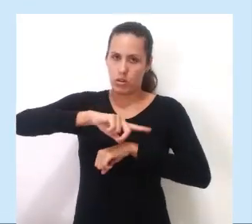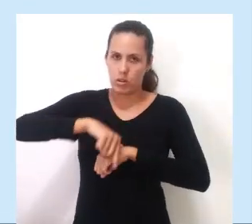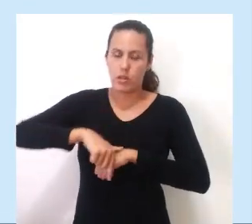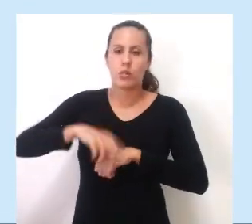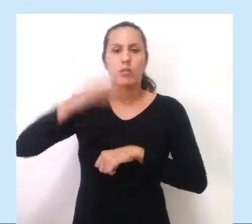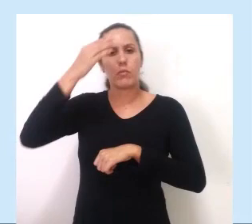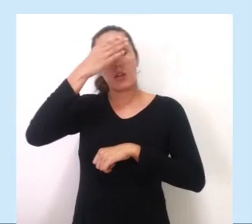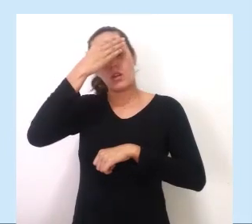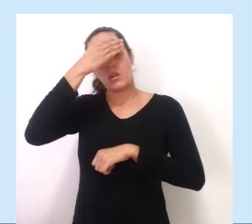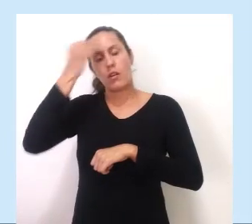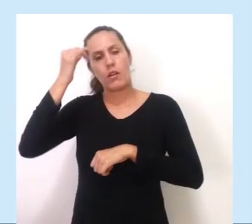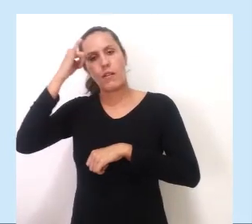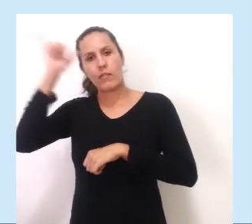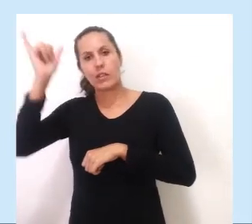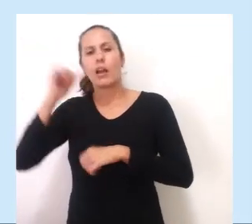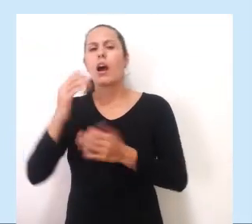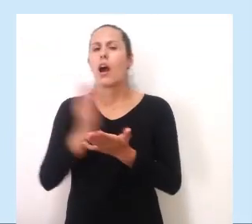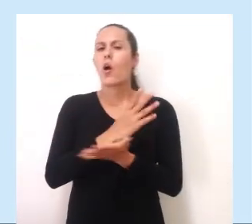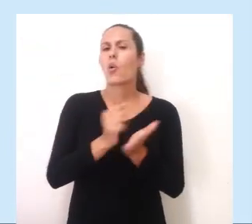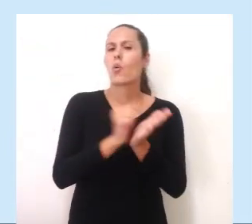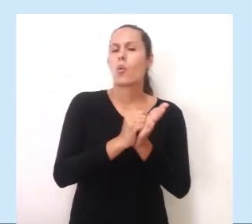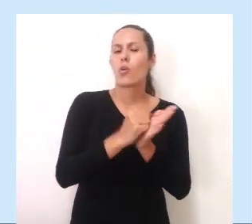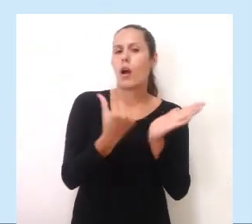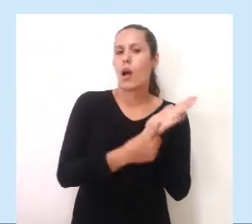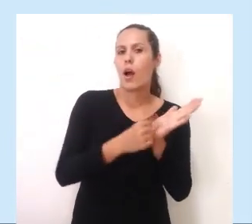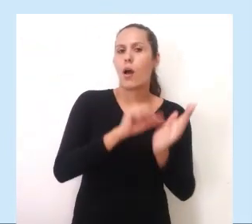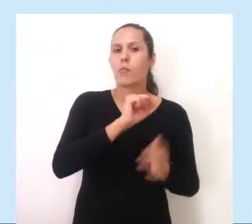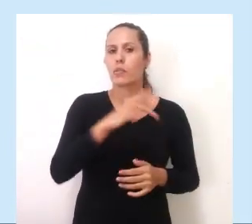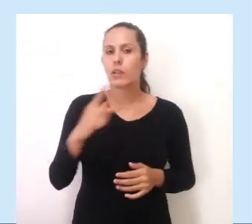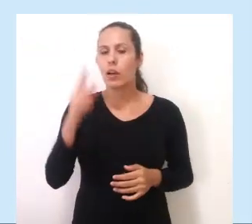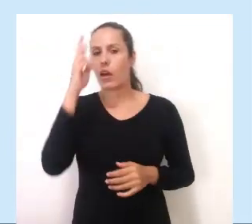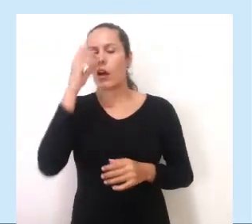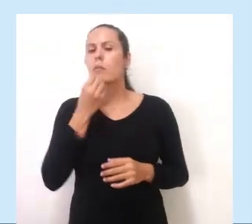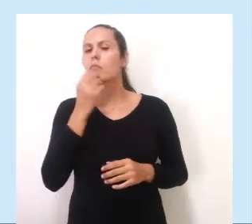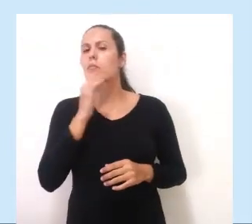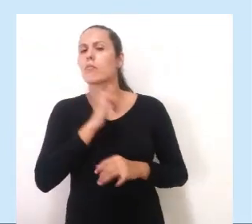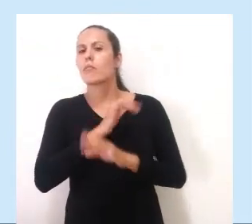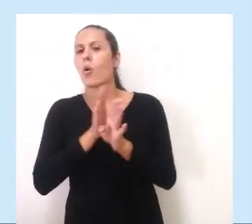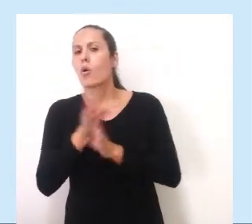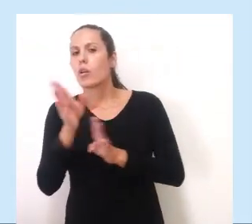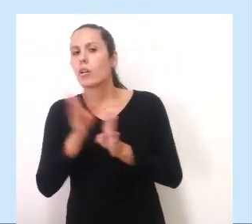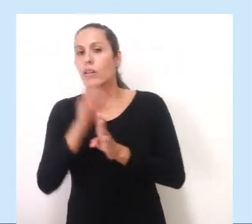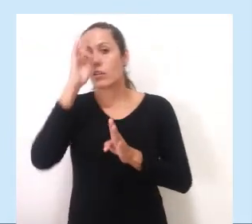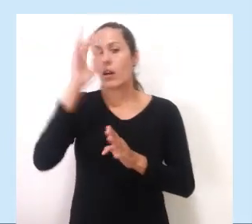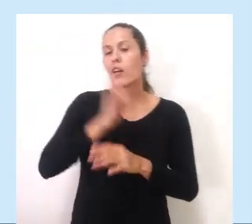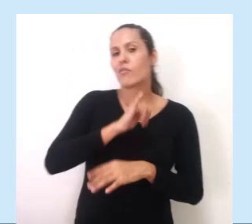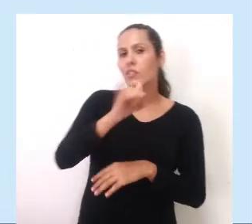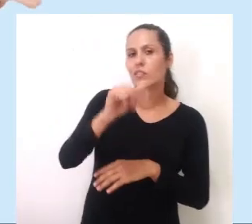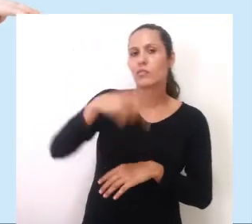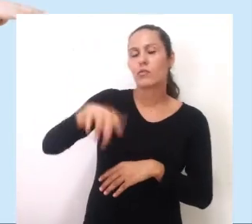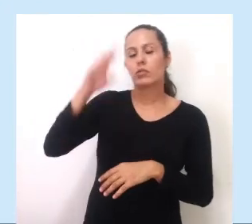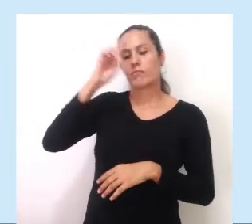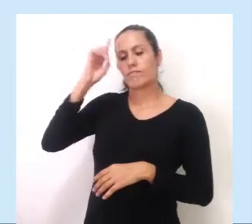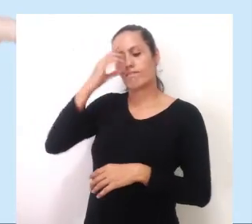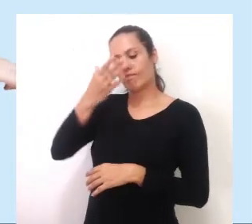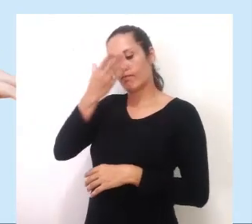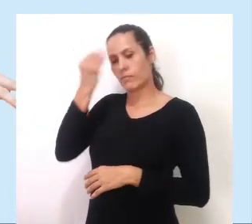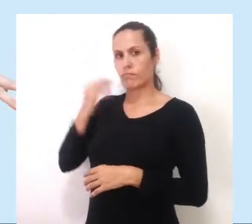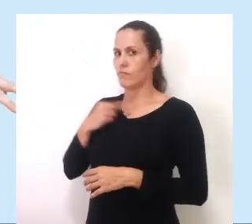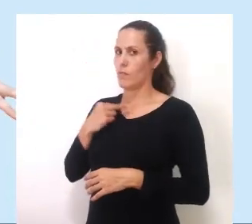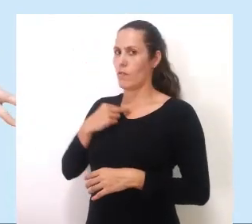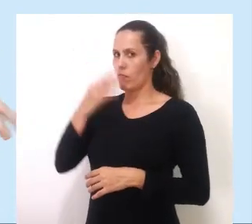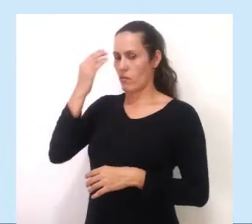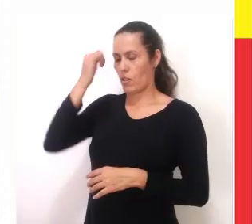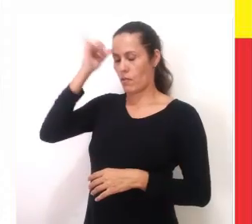tá certo? Para não esquecer. Existem aplicativos que dão o lembrete para que você não esqueça de tomar todos